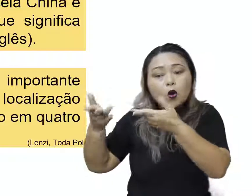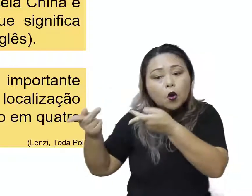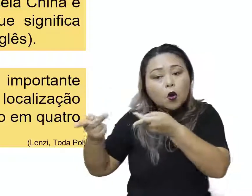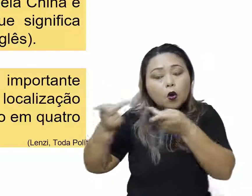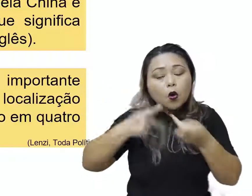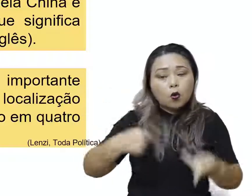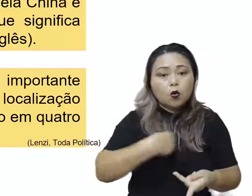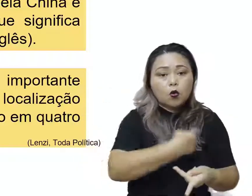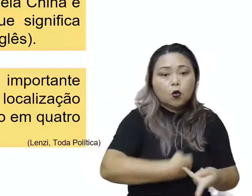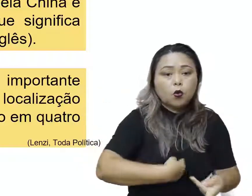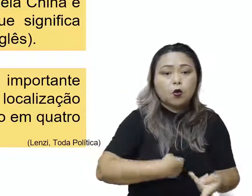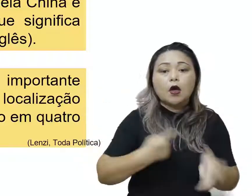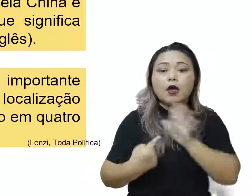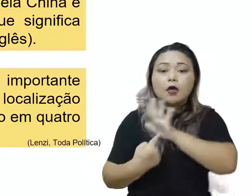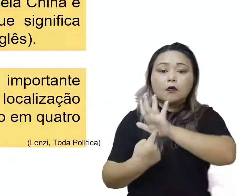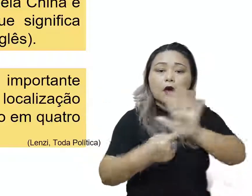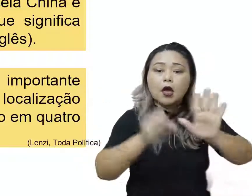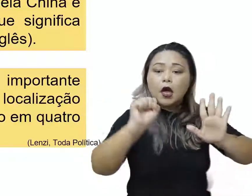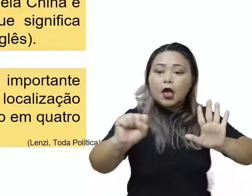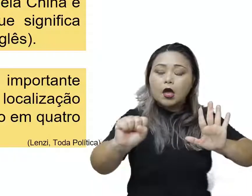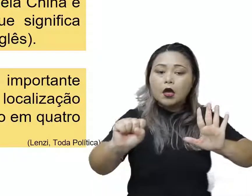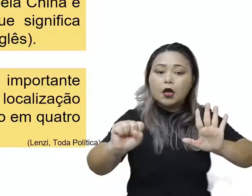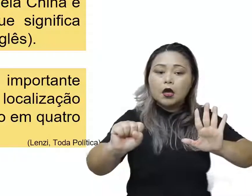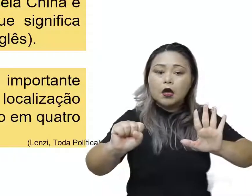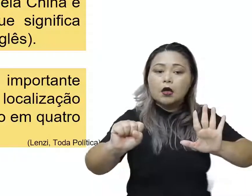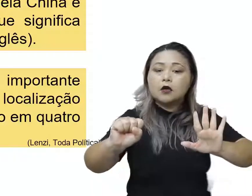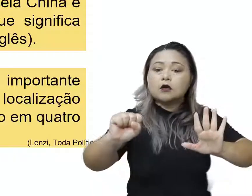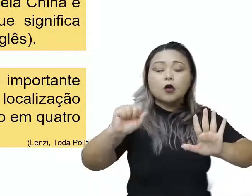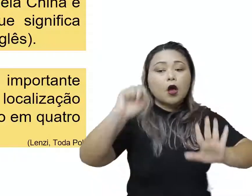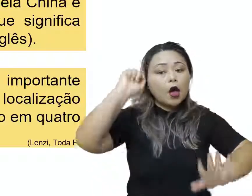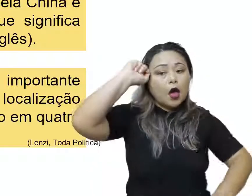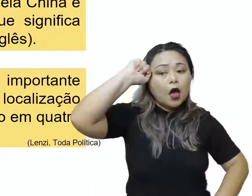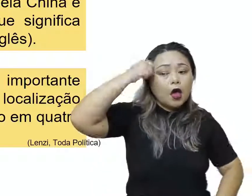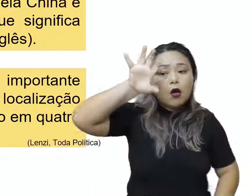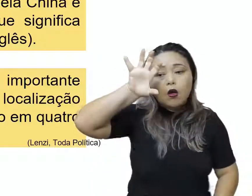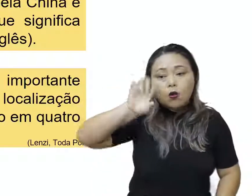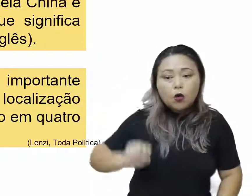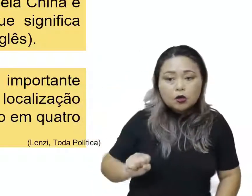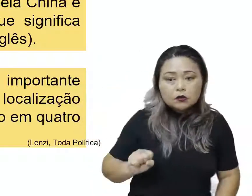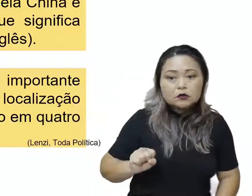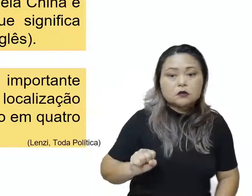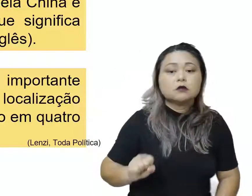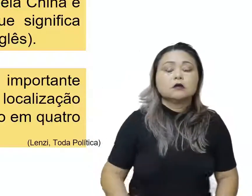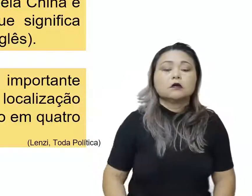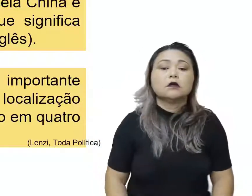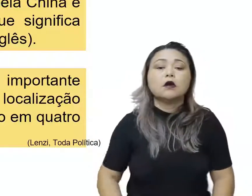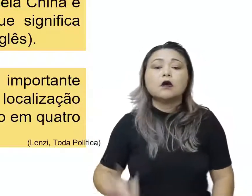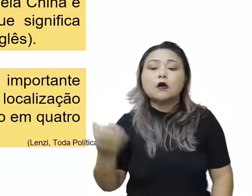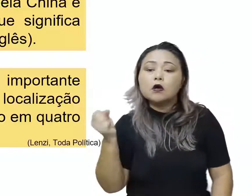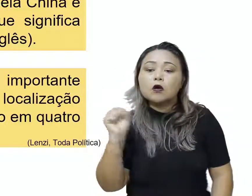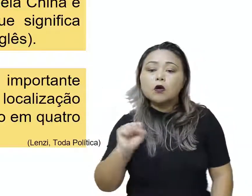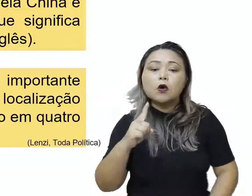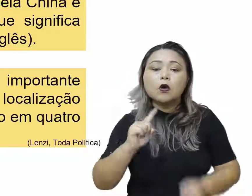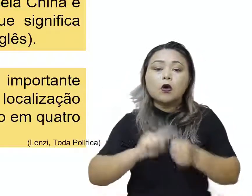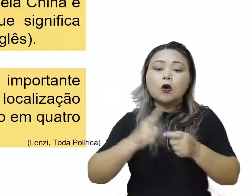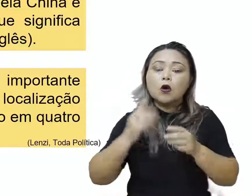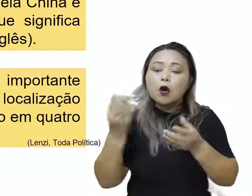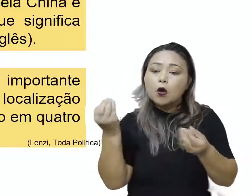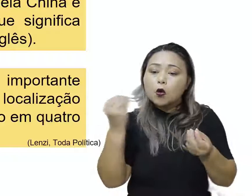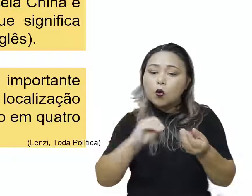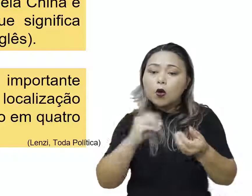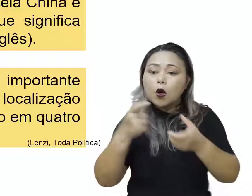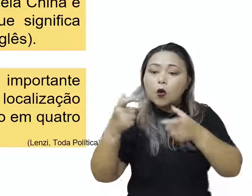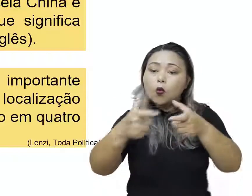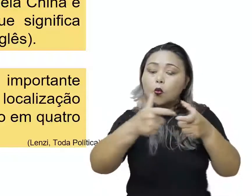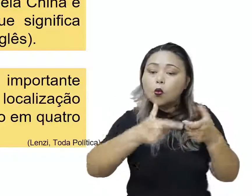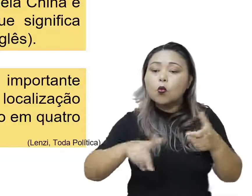letra S, que significa South Africa, em inglês, tá? A entrada do grupo é importante principalmente pela sua